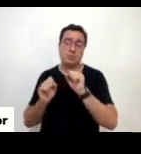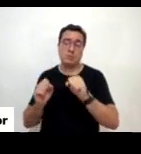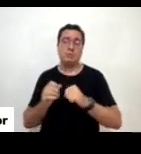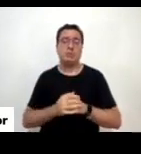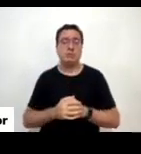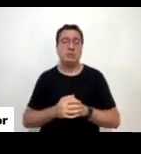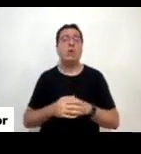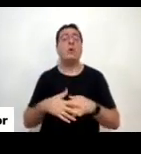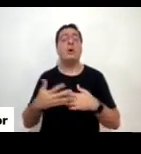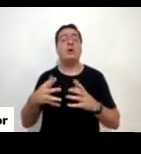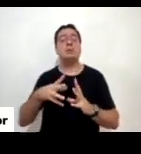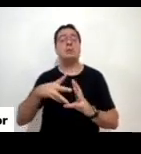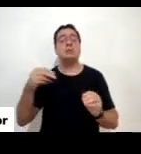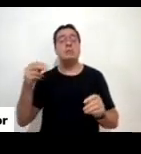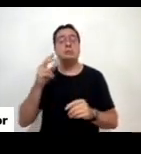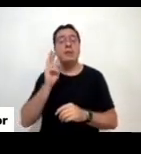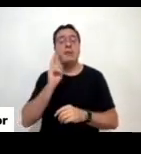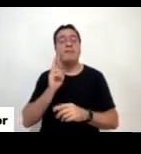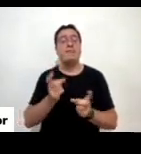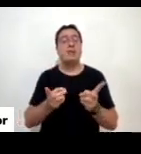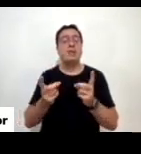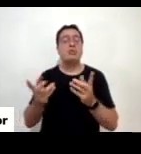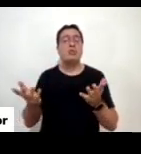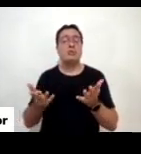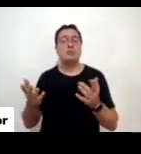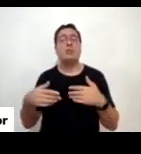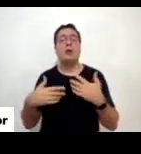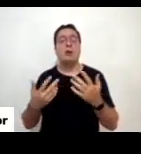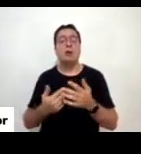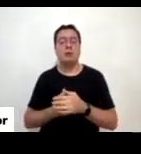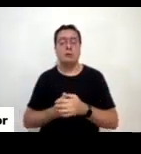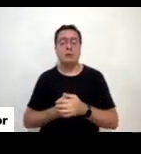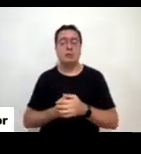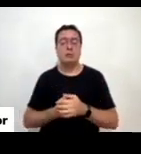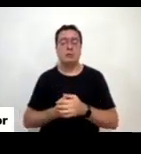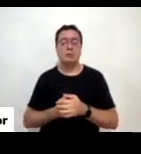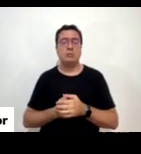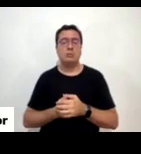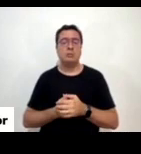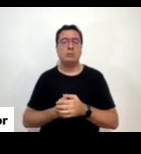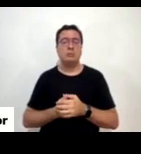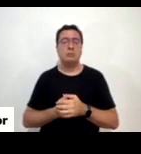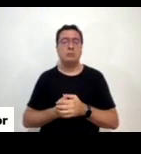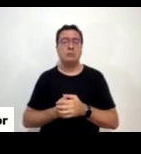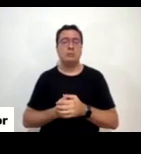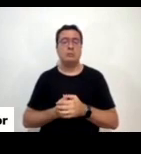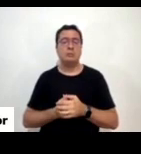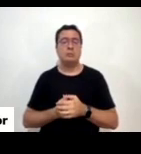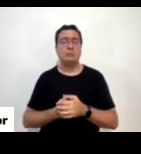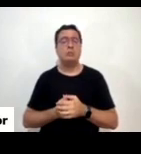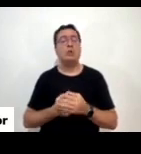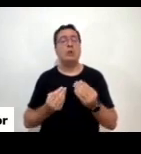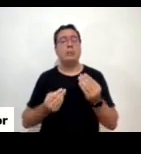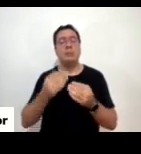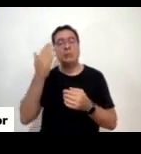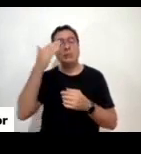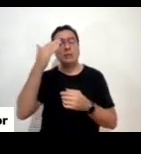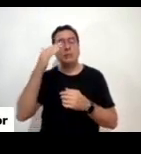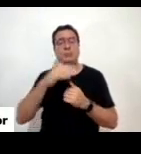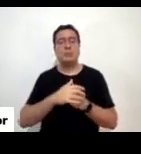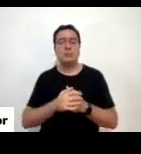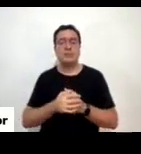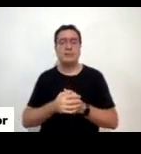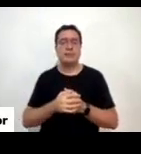Qual é a solução que você vende hoje? Qual foi a última coisa que você tentou vender? Ou a